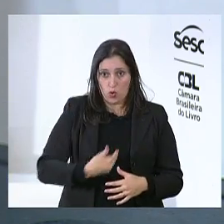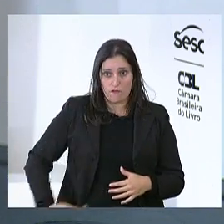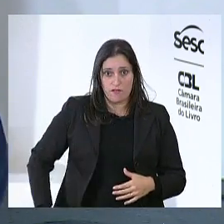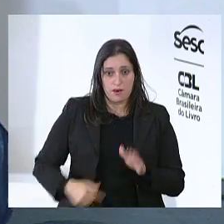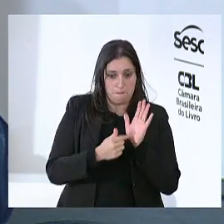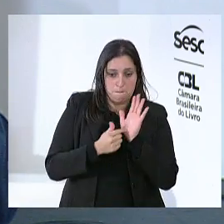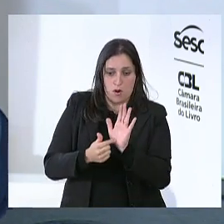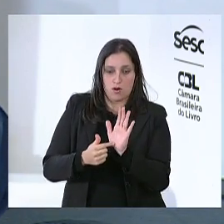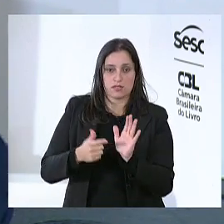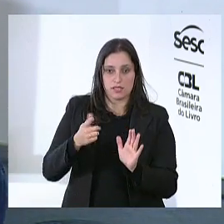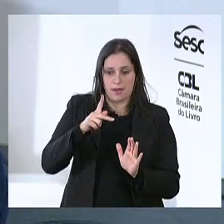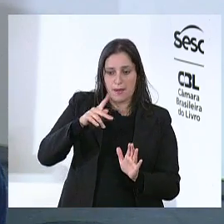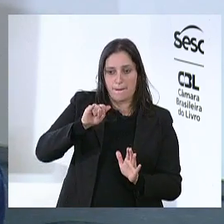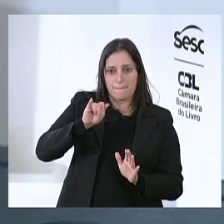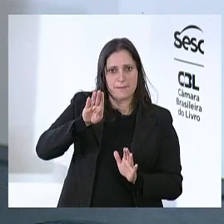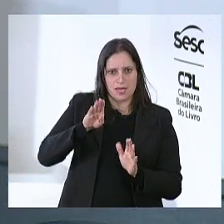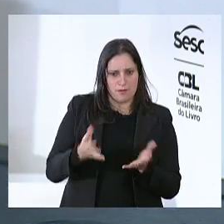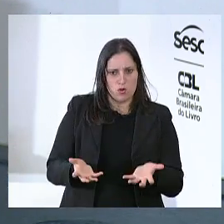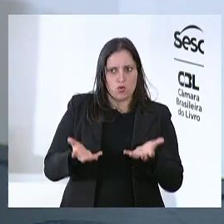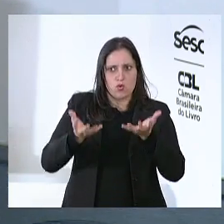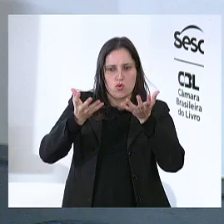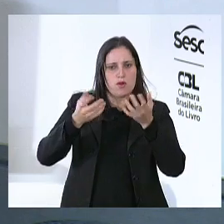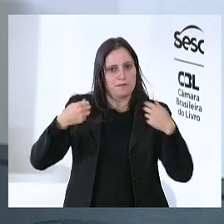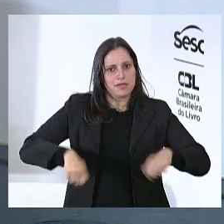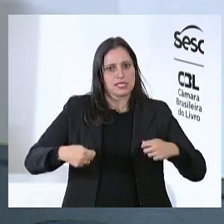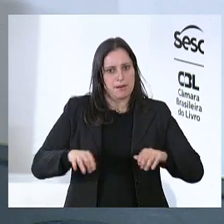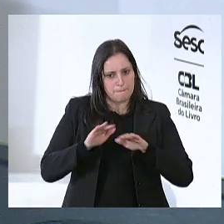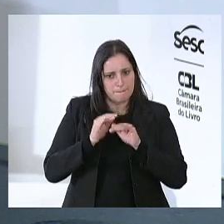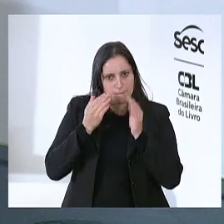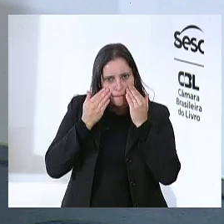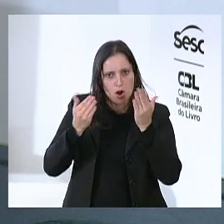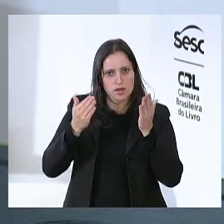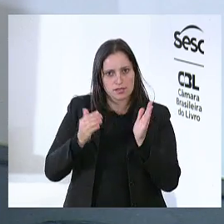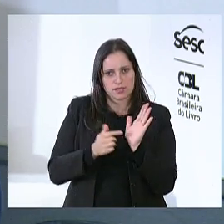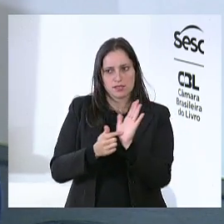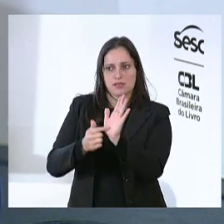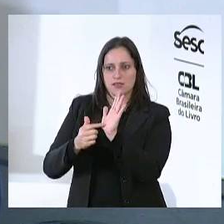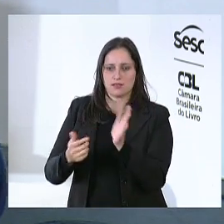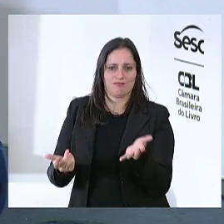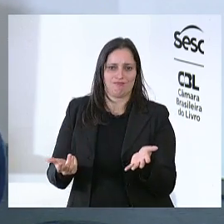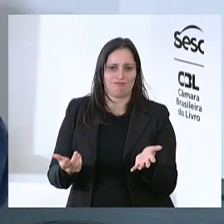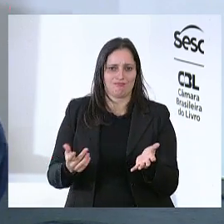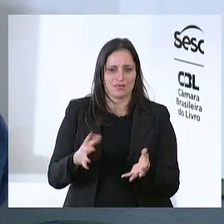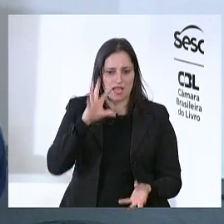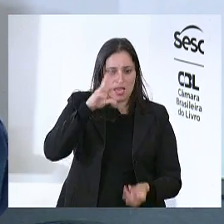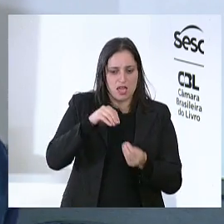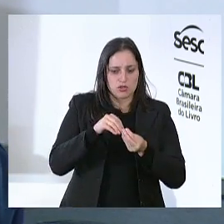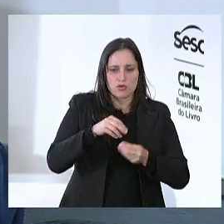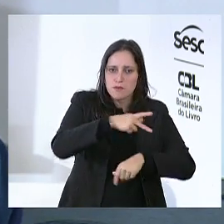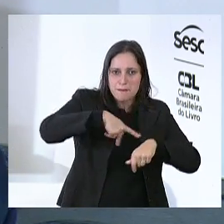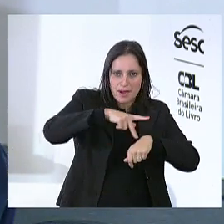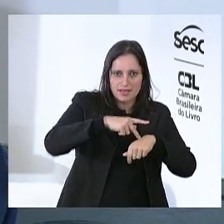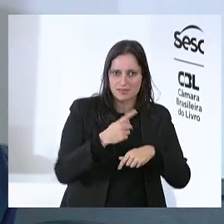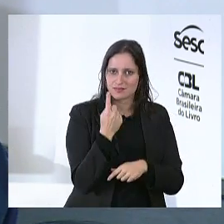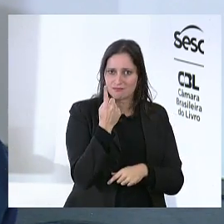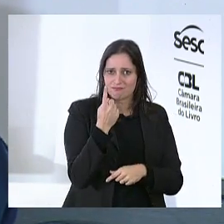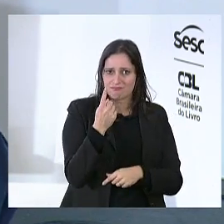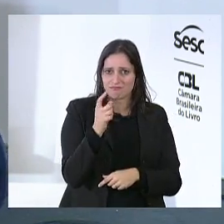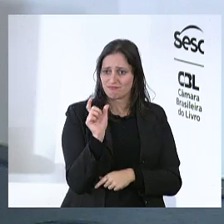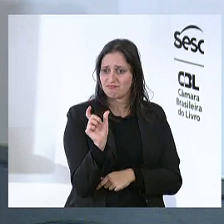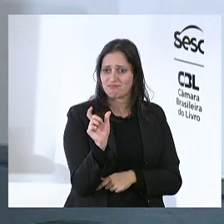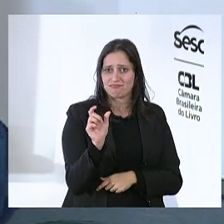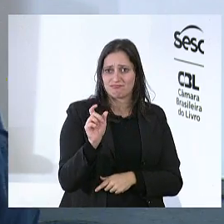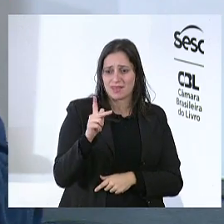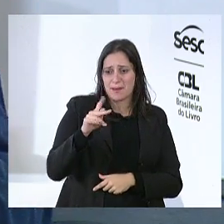é ridículo você reduzir uma nação a uma cifra. Entende? Não tem o mínimo sentido. Ainda mais que ela tecnicamente é errada.